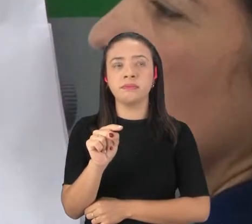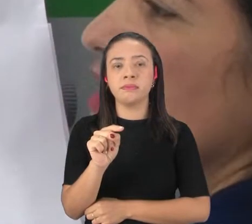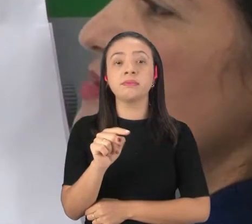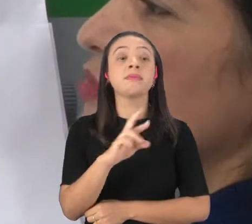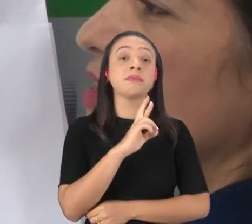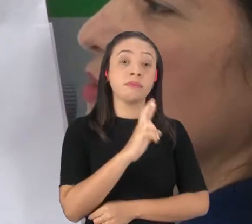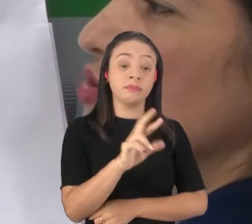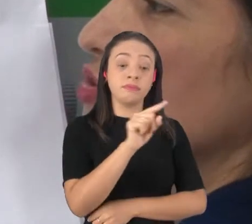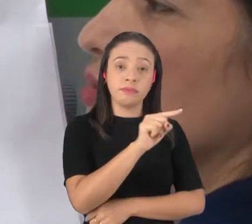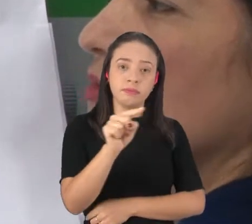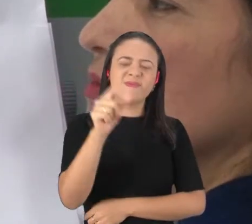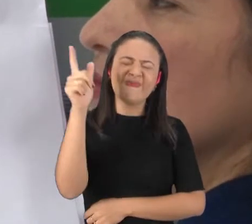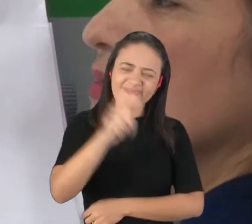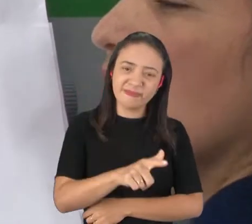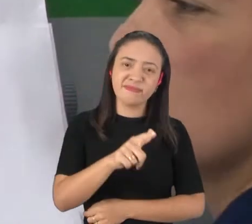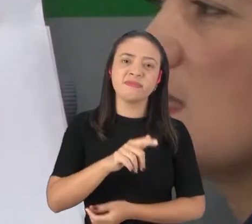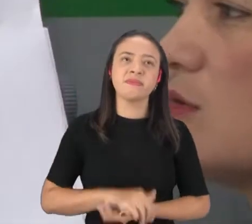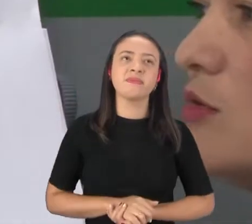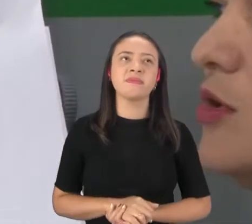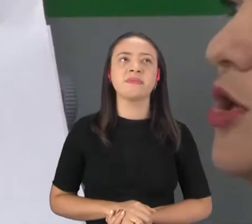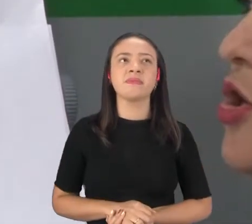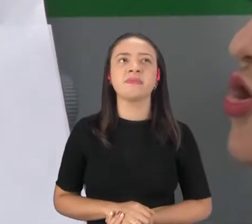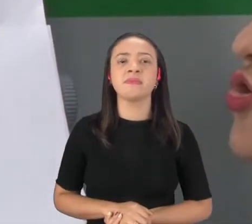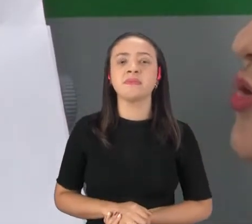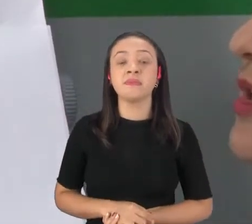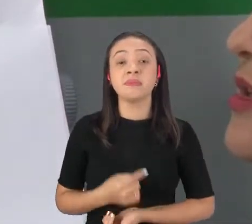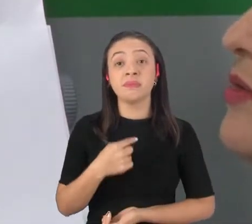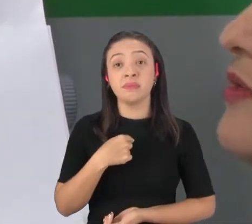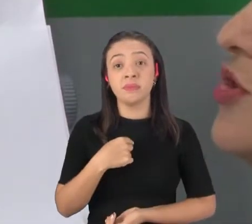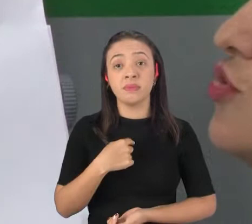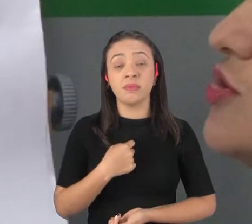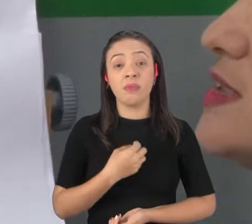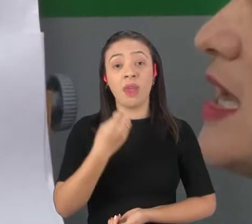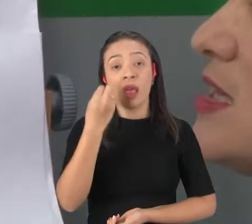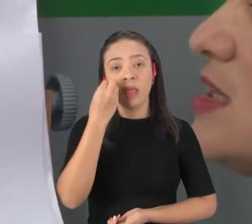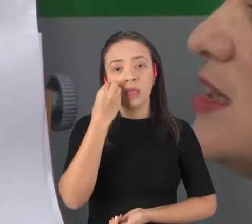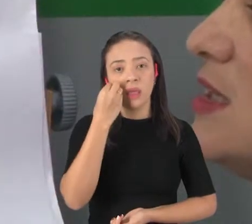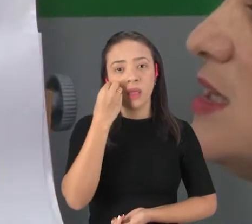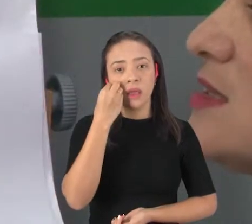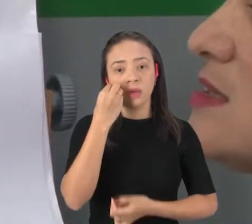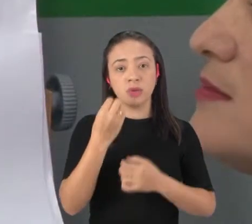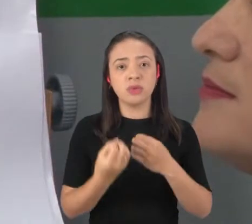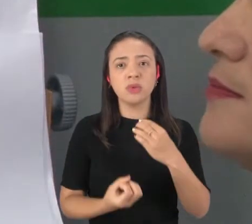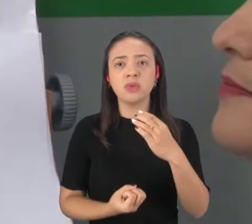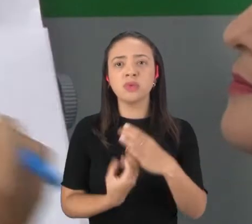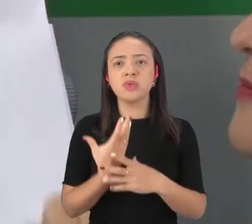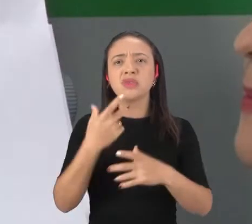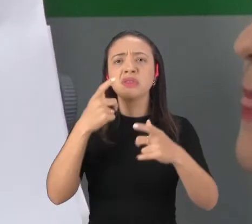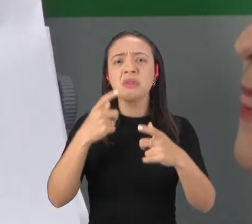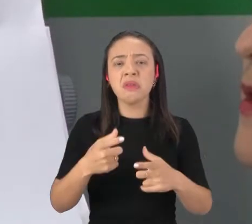Aí ele respondeu, ó, de novo, travessão. Estou tentando ver de onde saem as letrinhas.